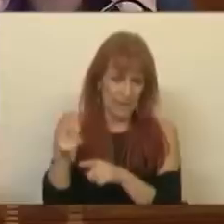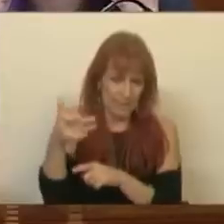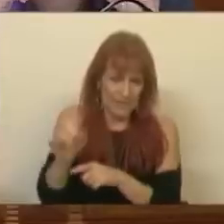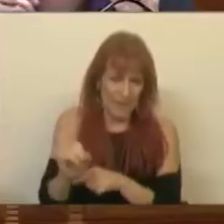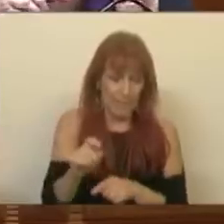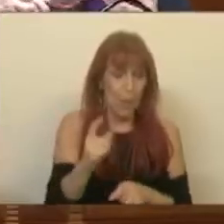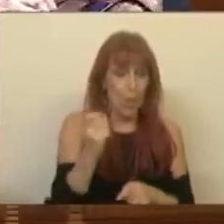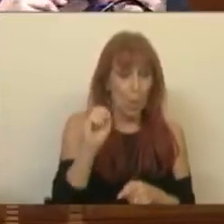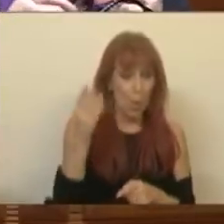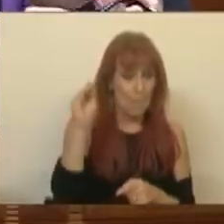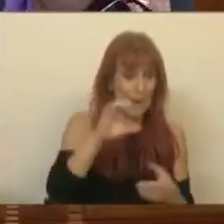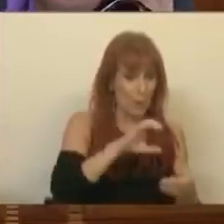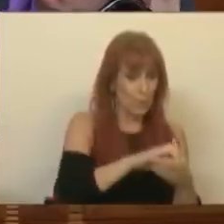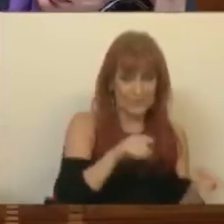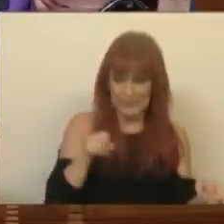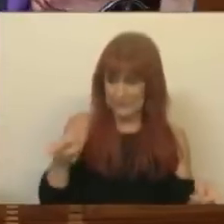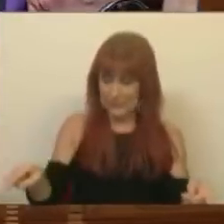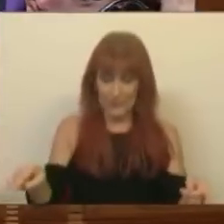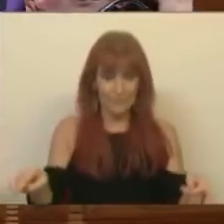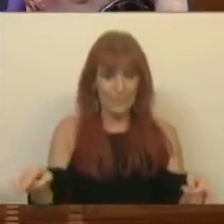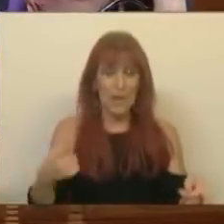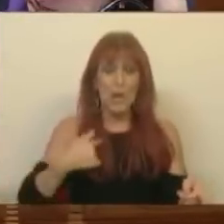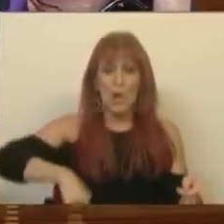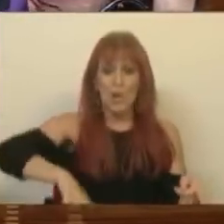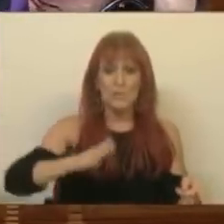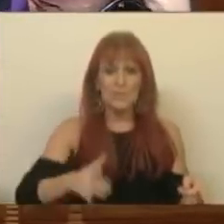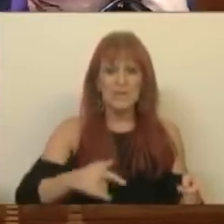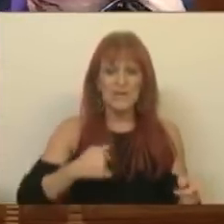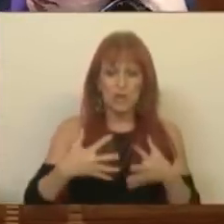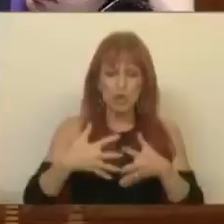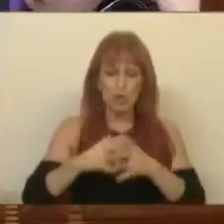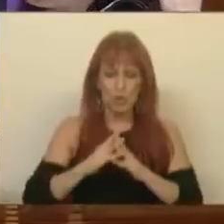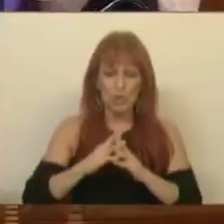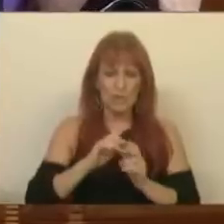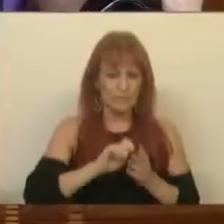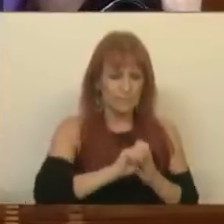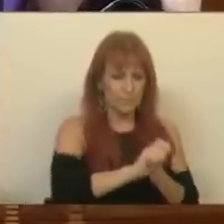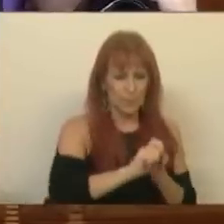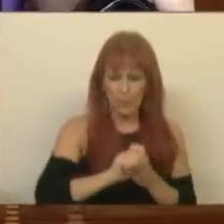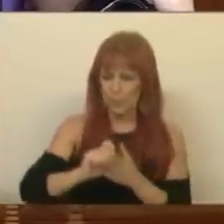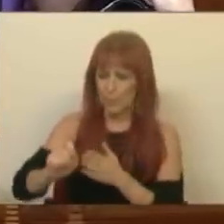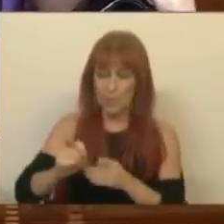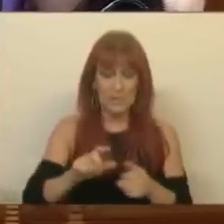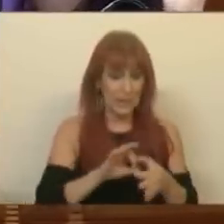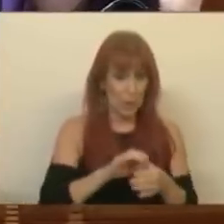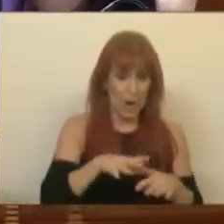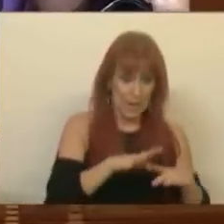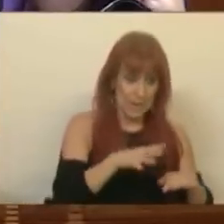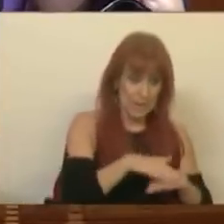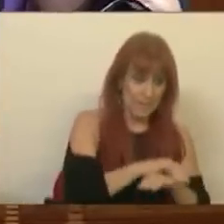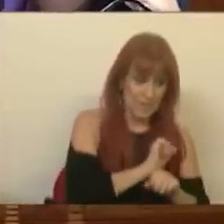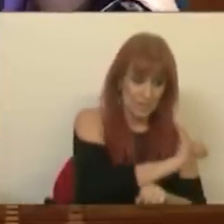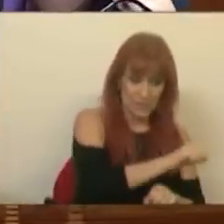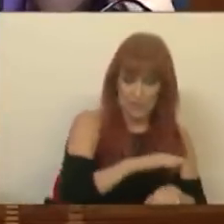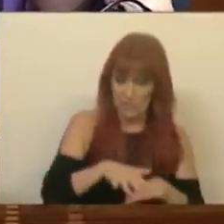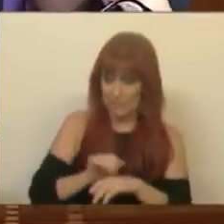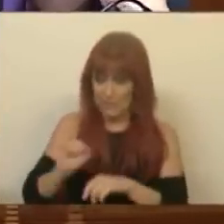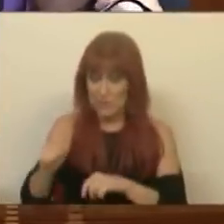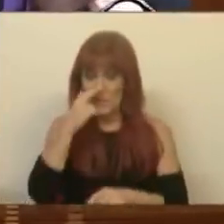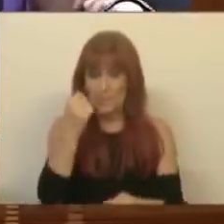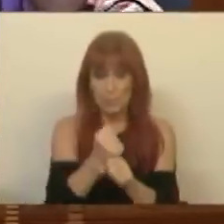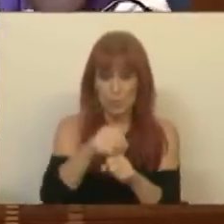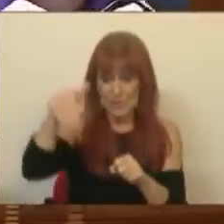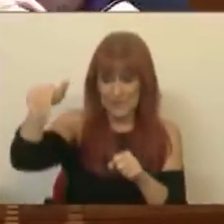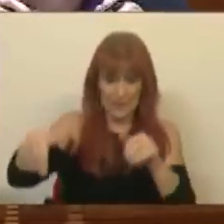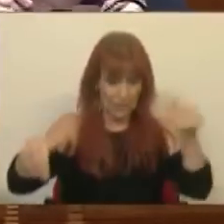ou caso da caixa geral depósitos nós temos que ter uma estrutura remuneratória da respectiva administração e repete os